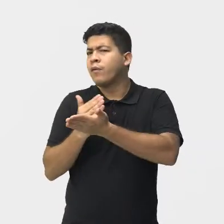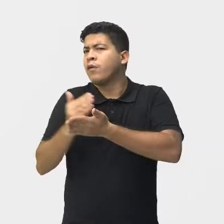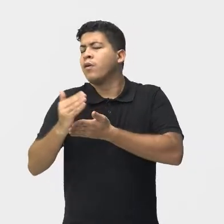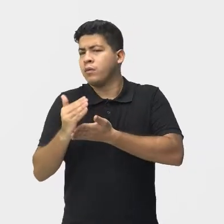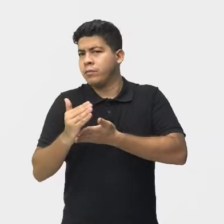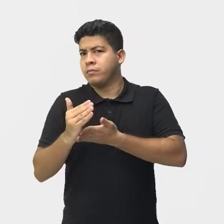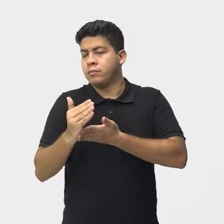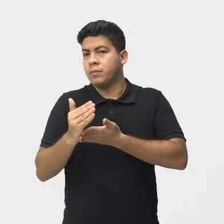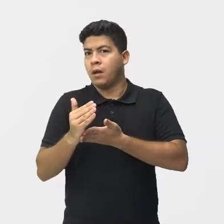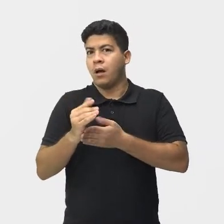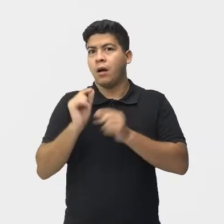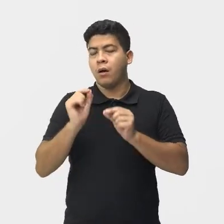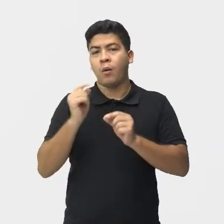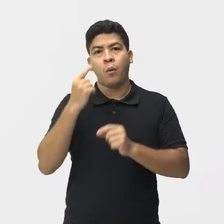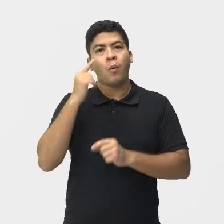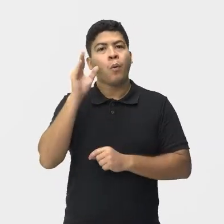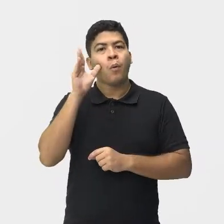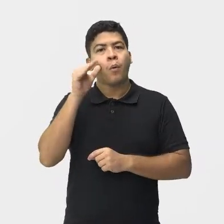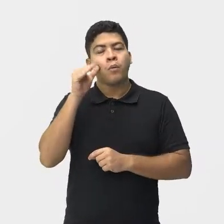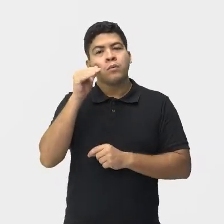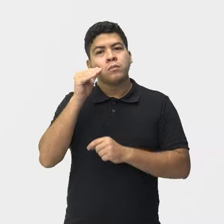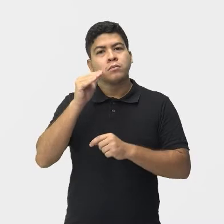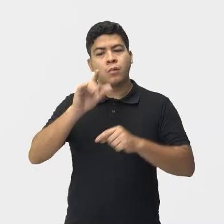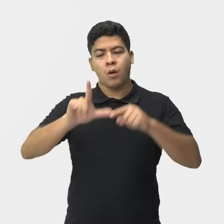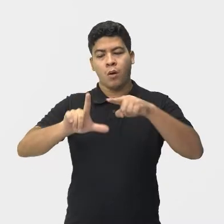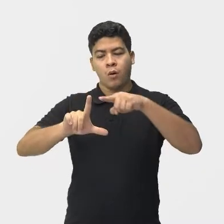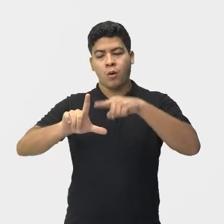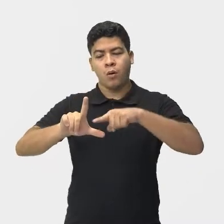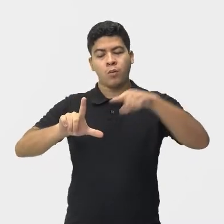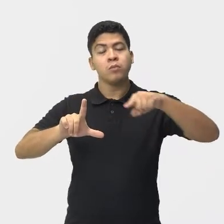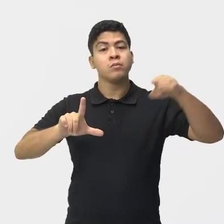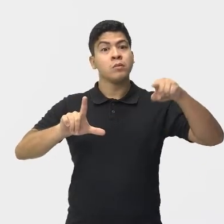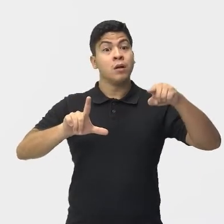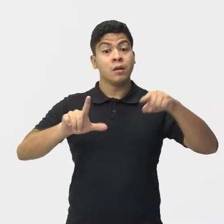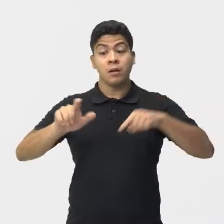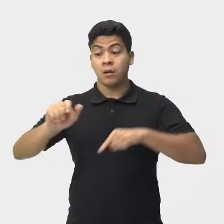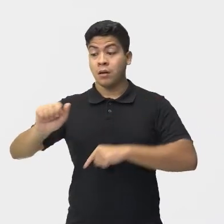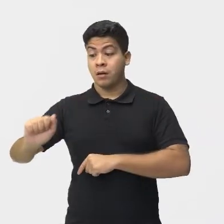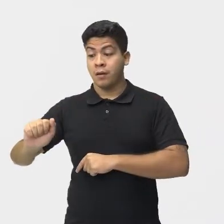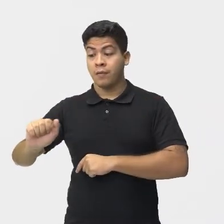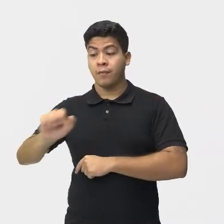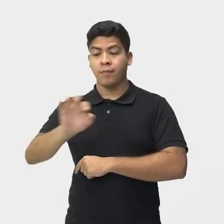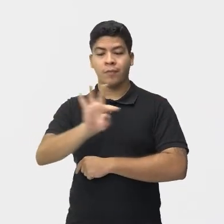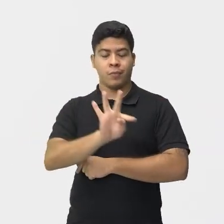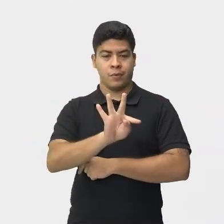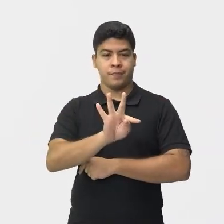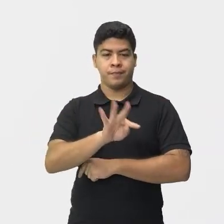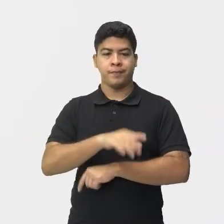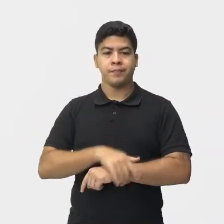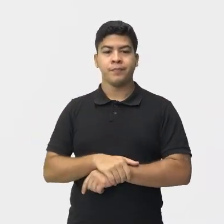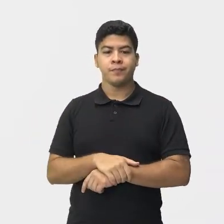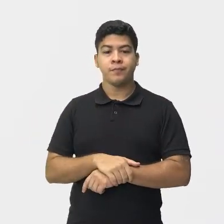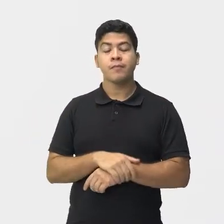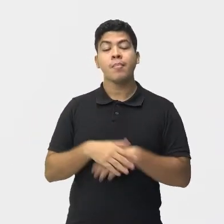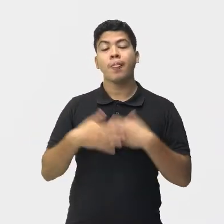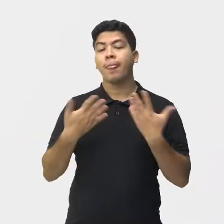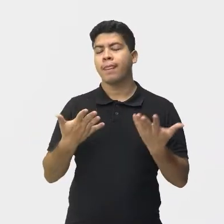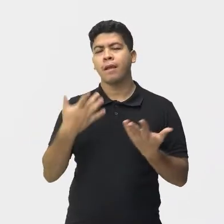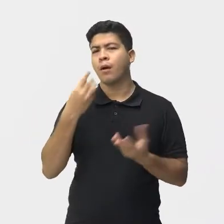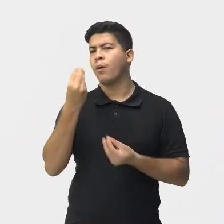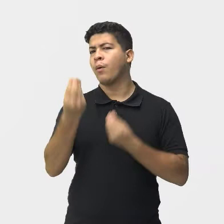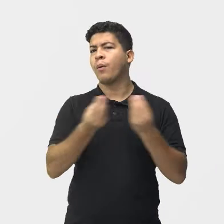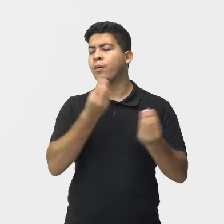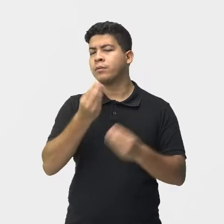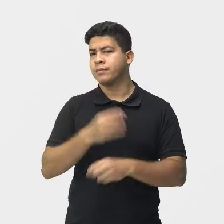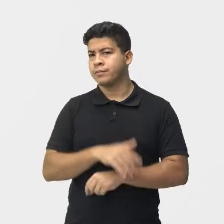a observar os gráficos pelo gráfico da aceleração pelo tempo. Então vamos ver aí como é o gráfico da aceleração